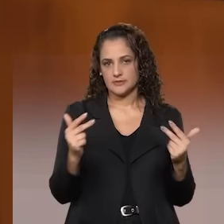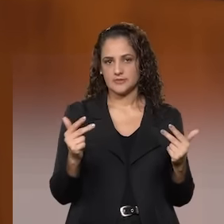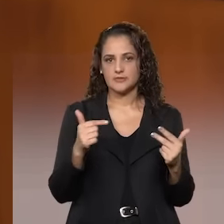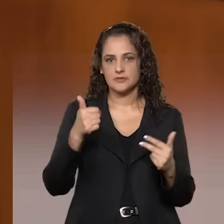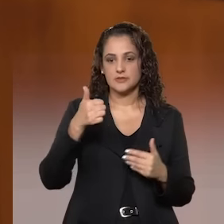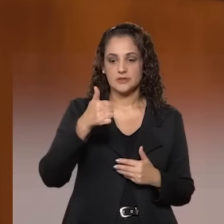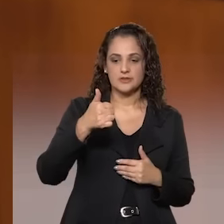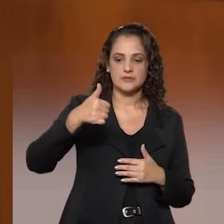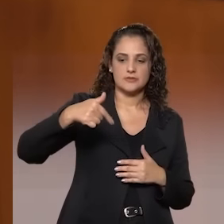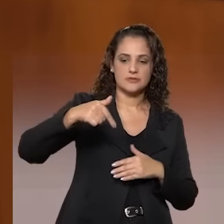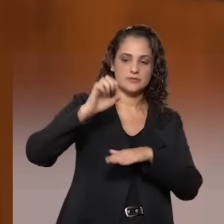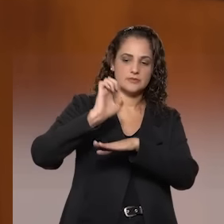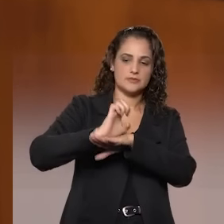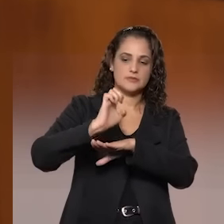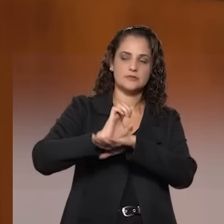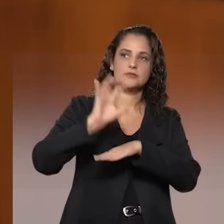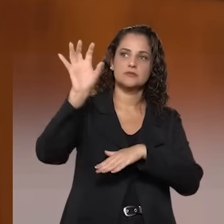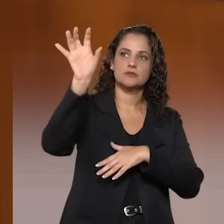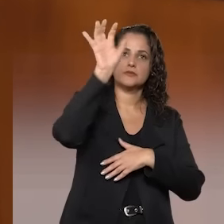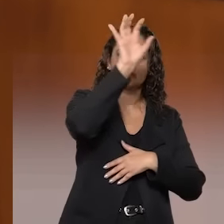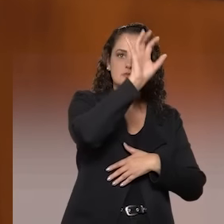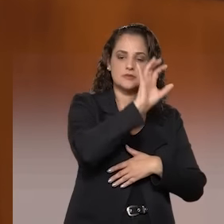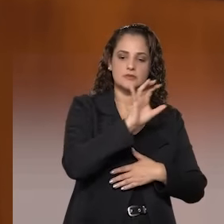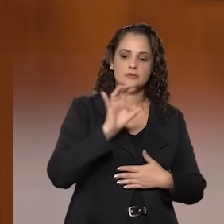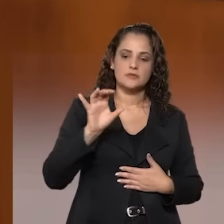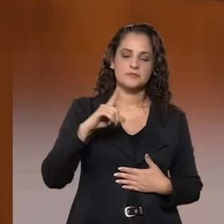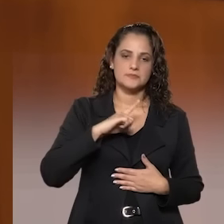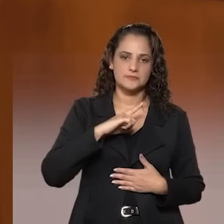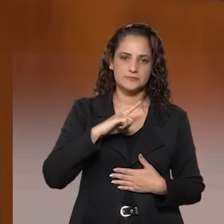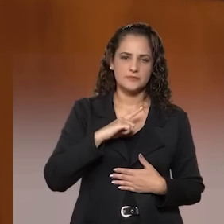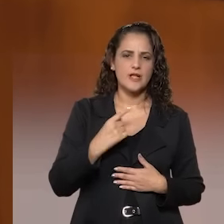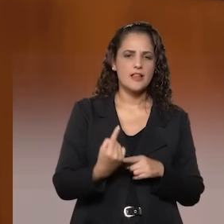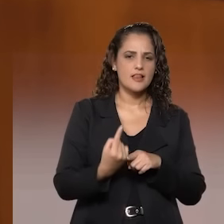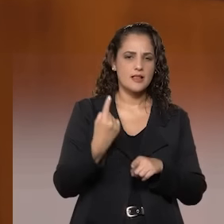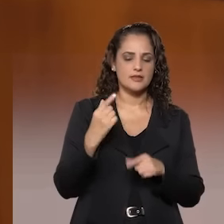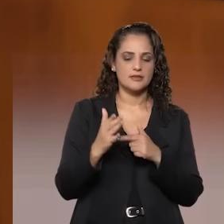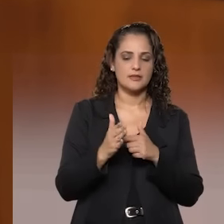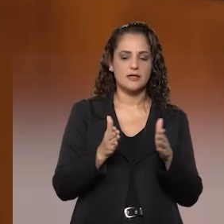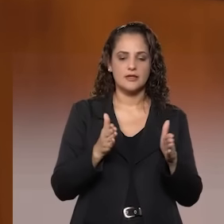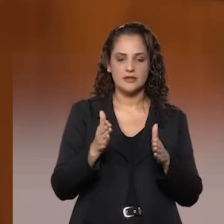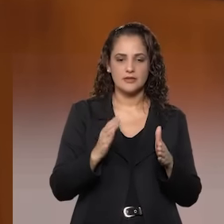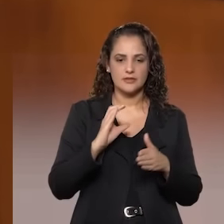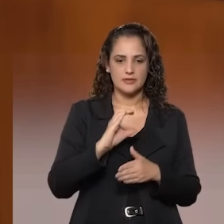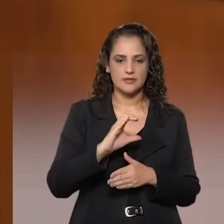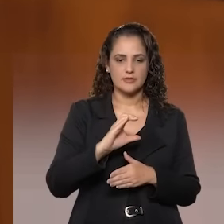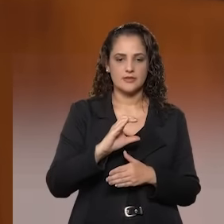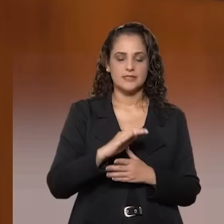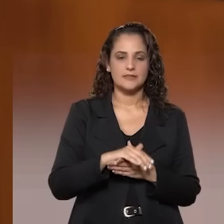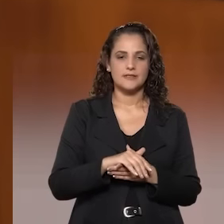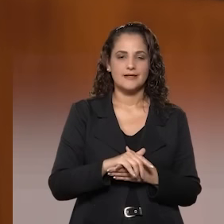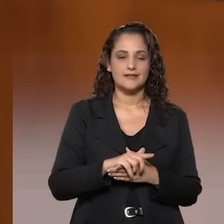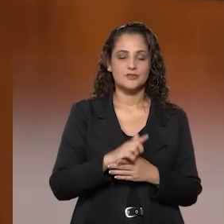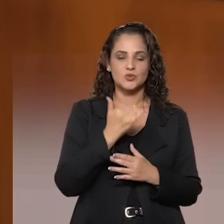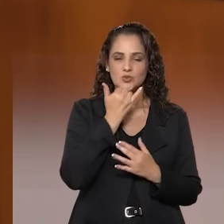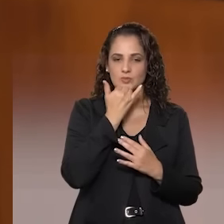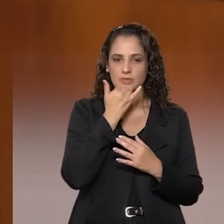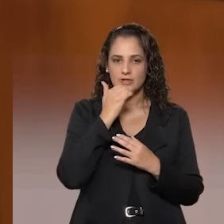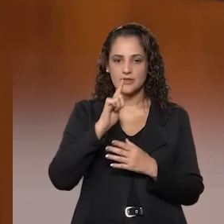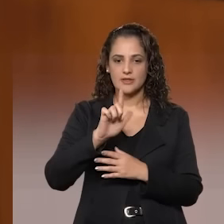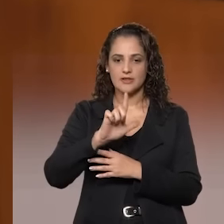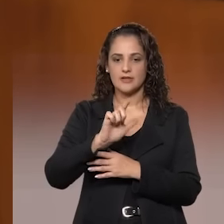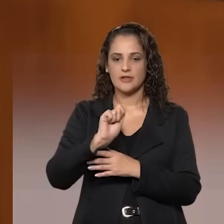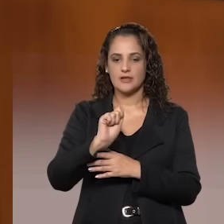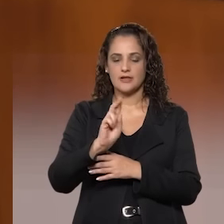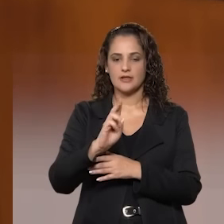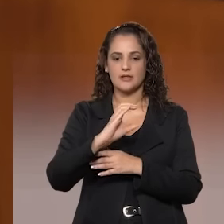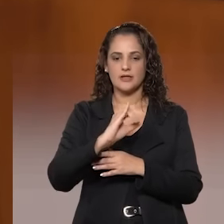e naquela época a glim petcov também era uma das diretoras da brh Brasil era diretora de